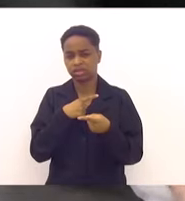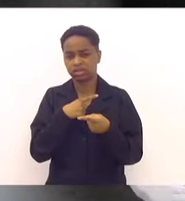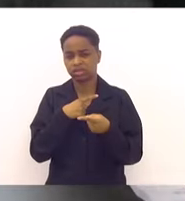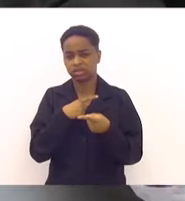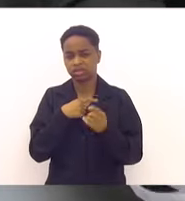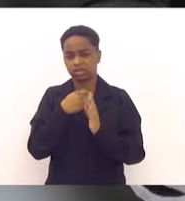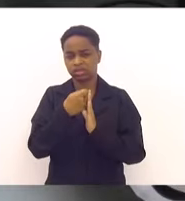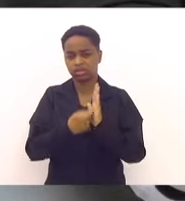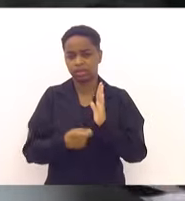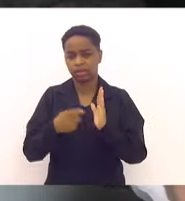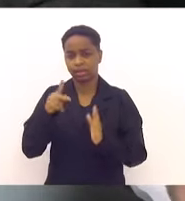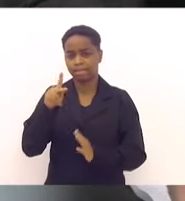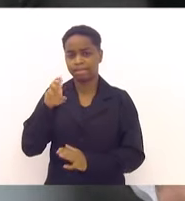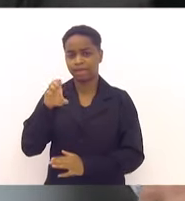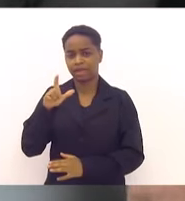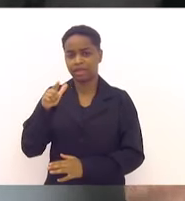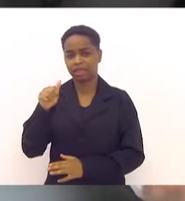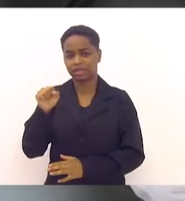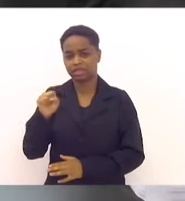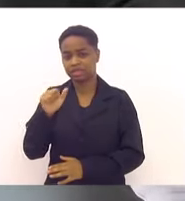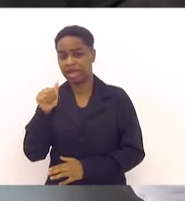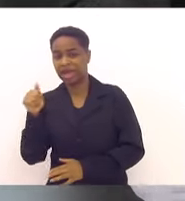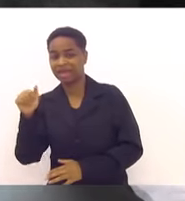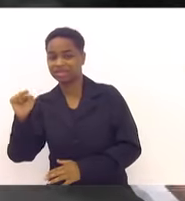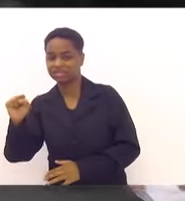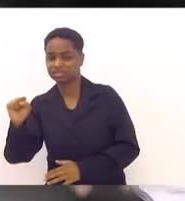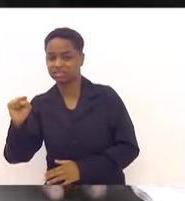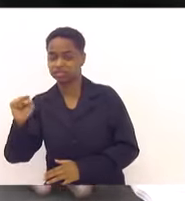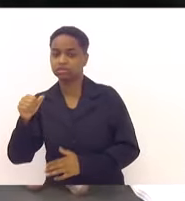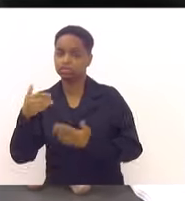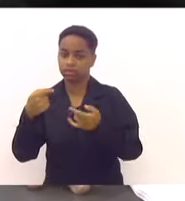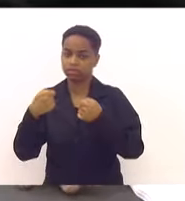redação está assim, pelas as. Tá certo. Né?